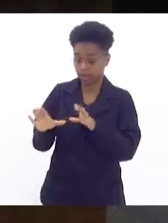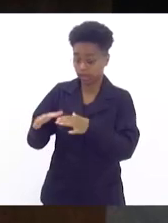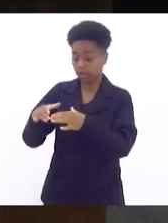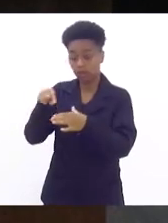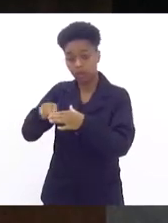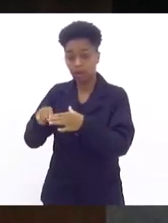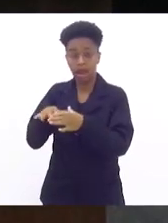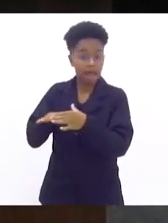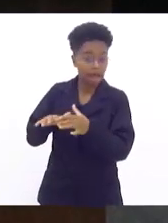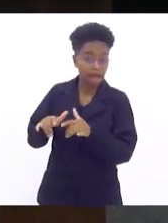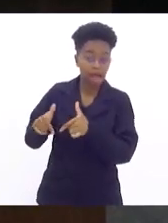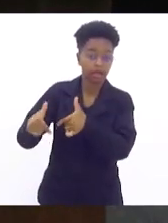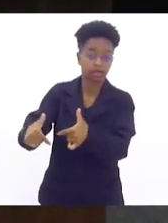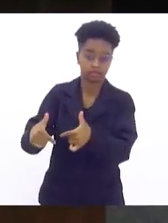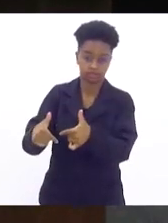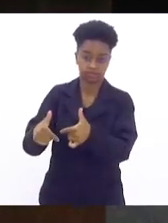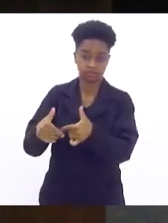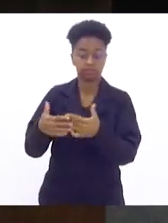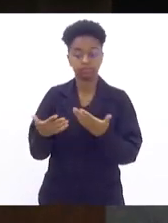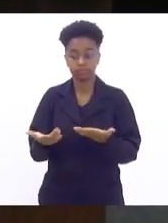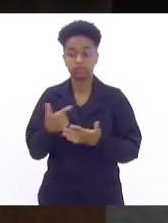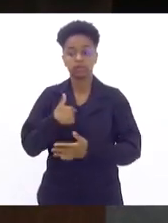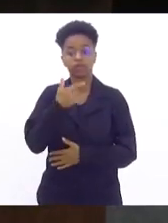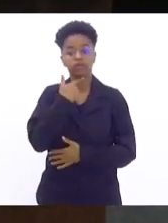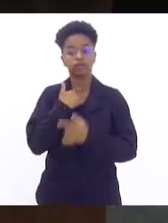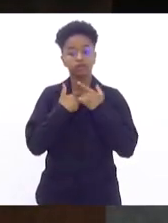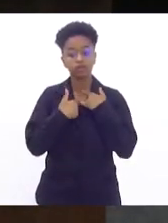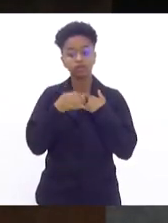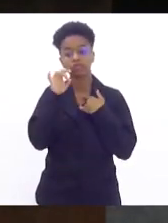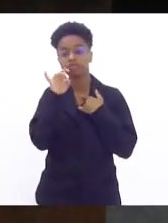funcionar eu queria só